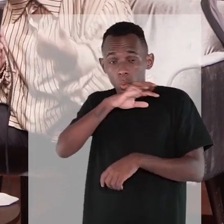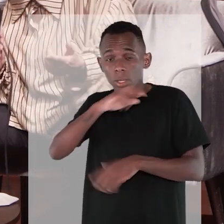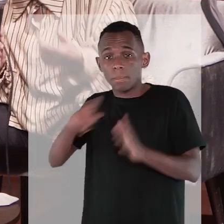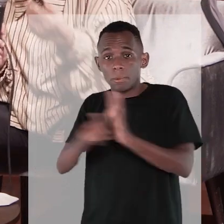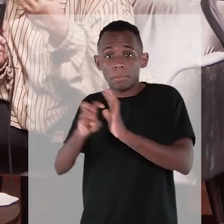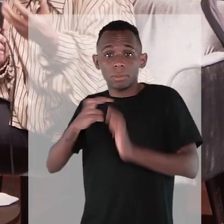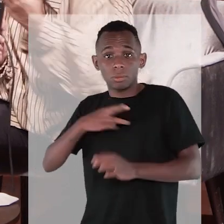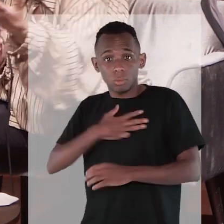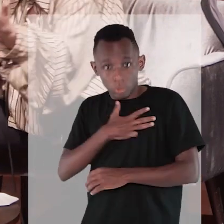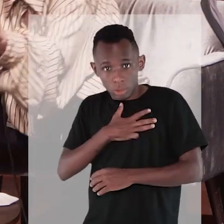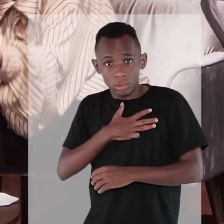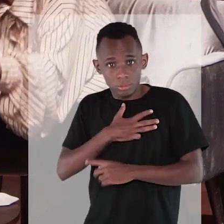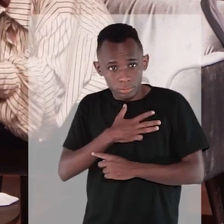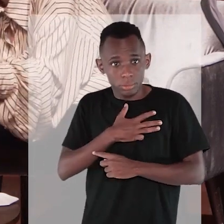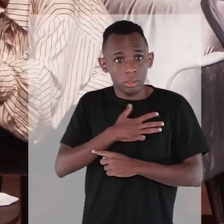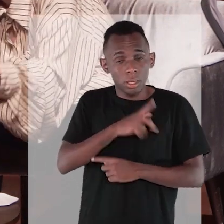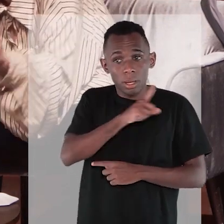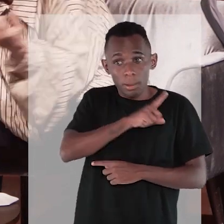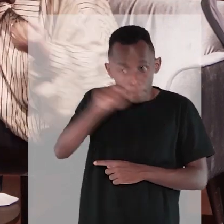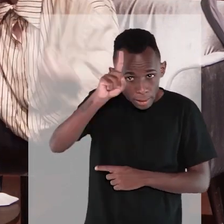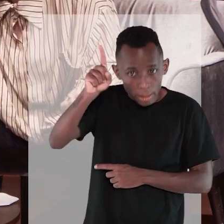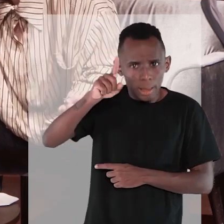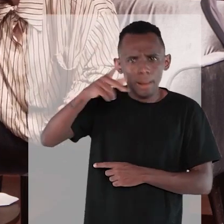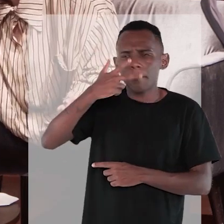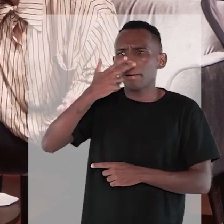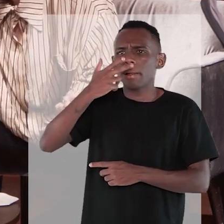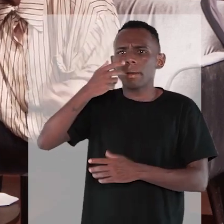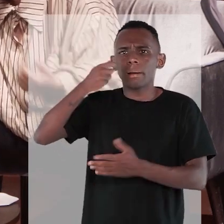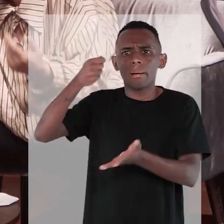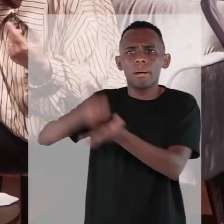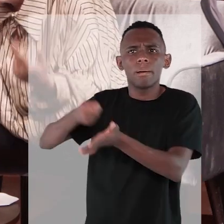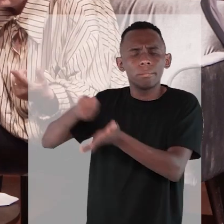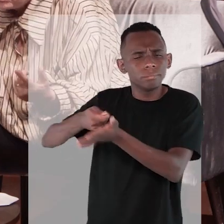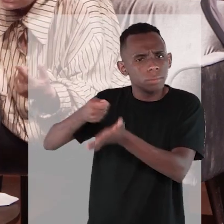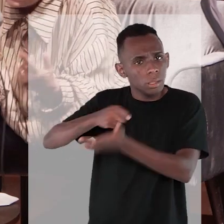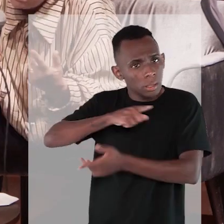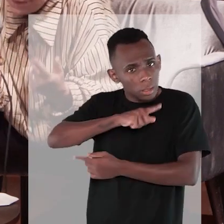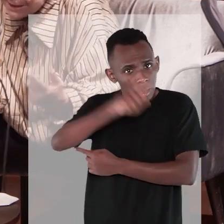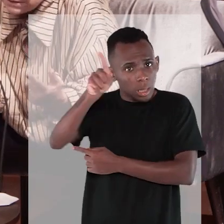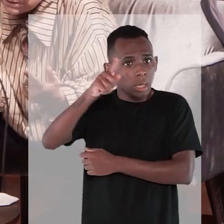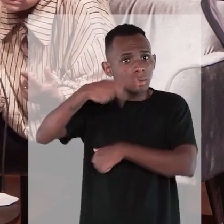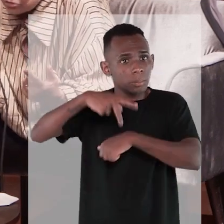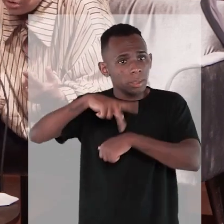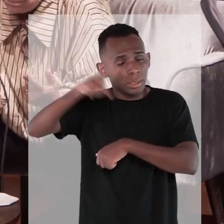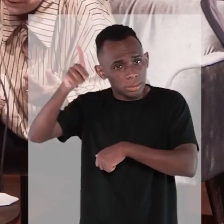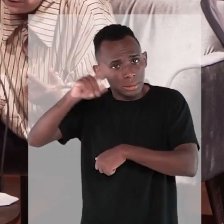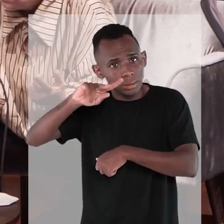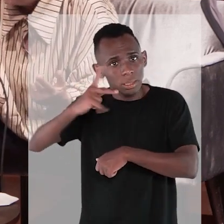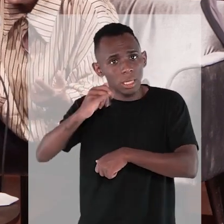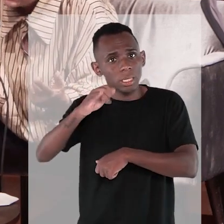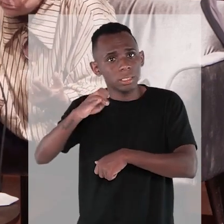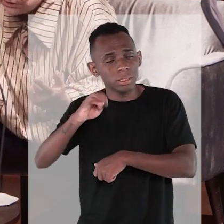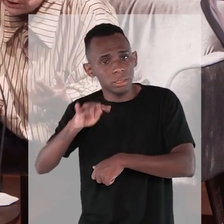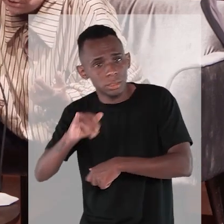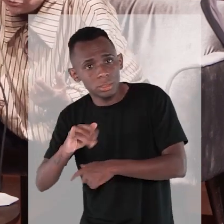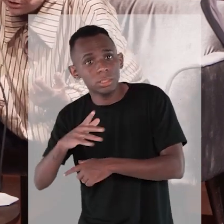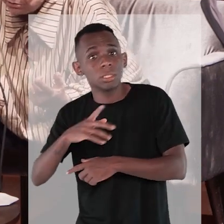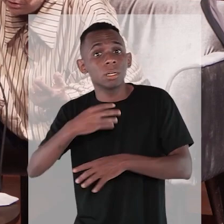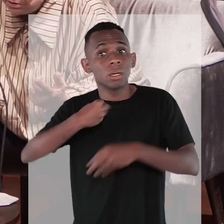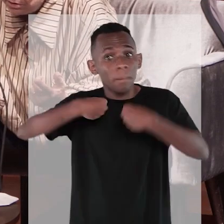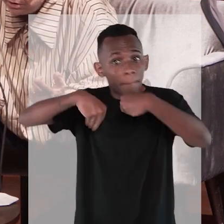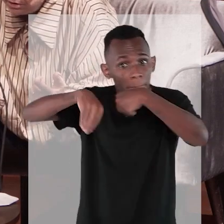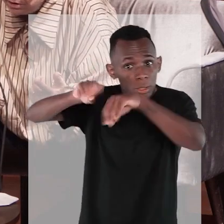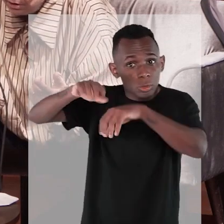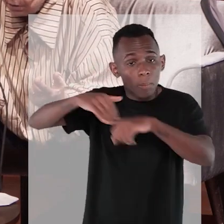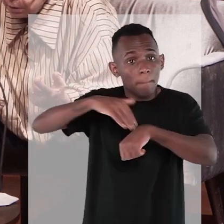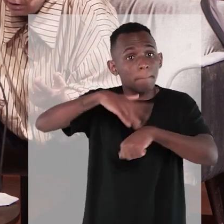a reprimir policialmente, que não é função das Forças Armadas, nós mandamos mais tropa do que na Segunda Guerra